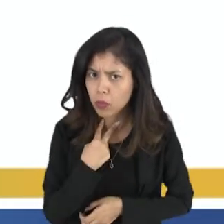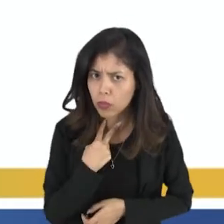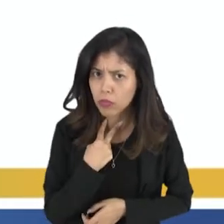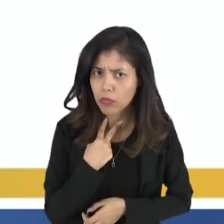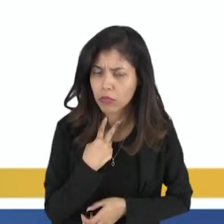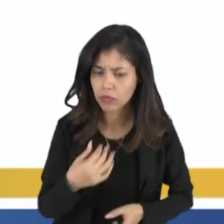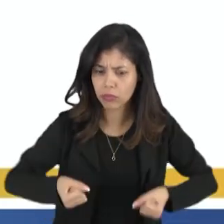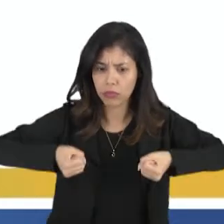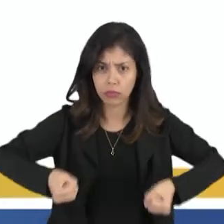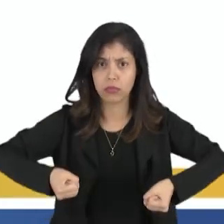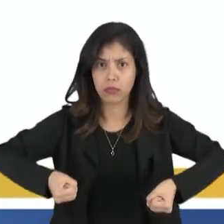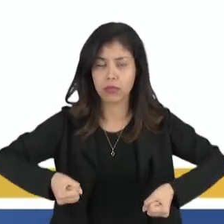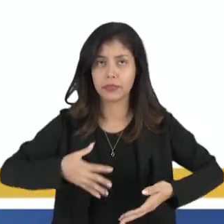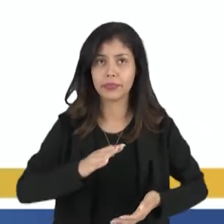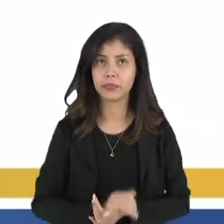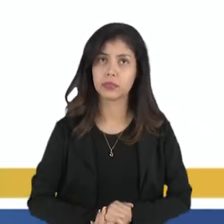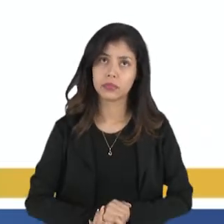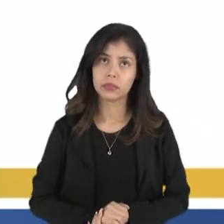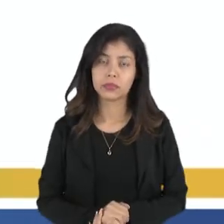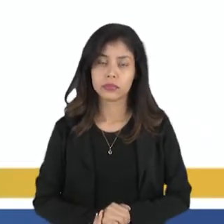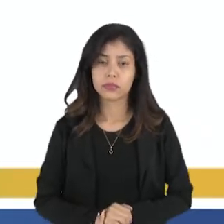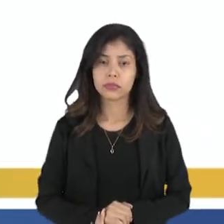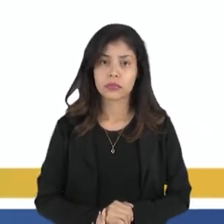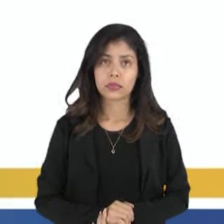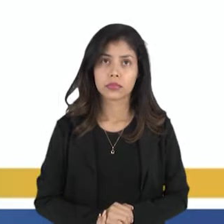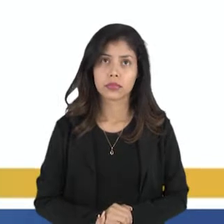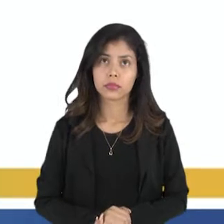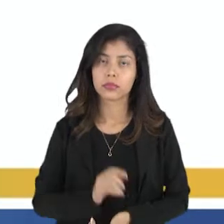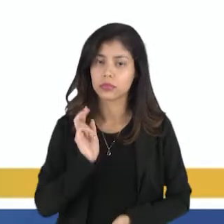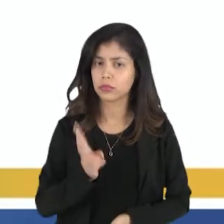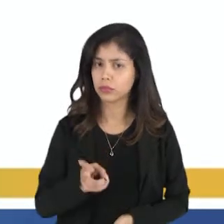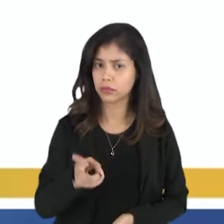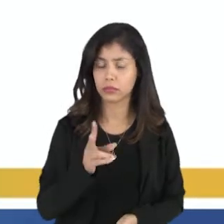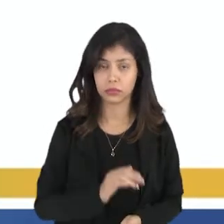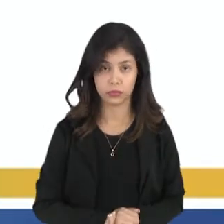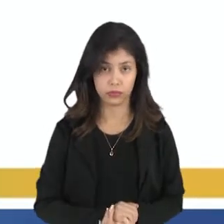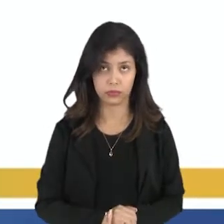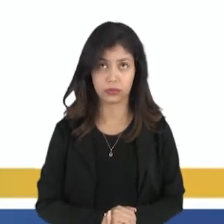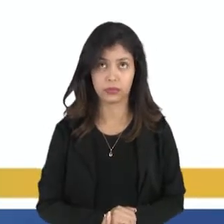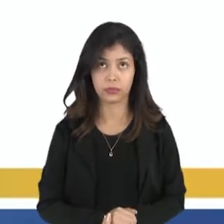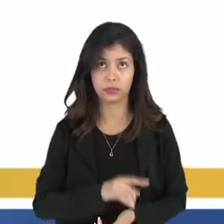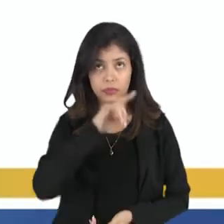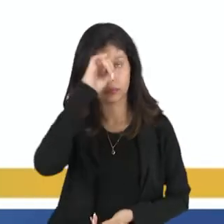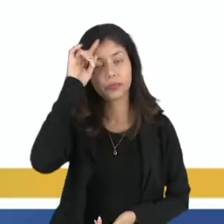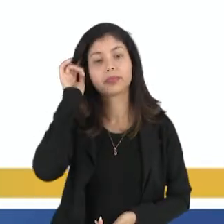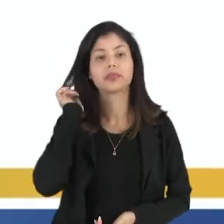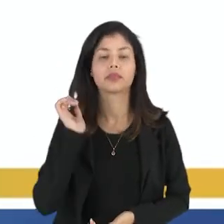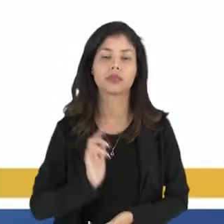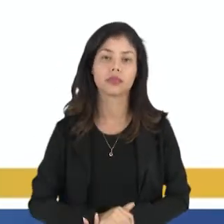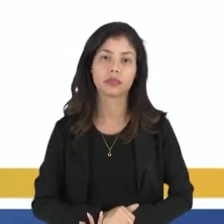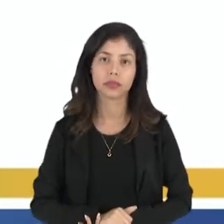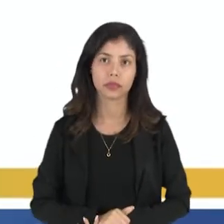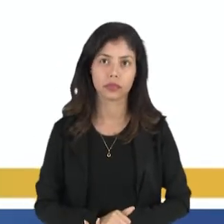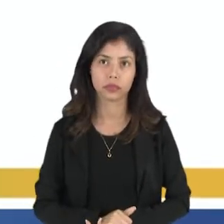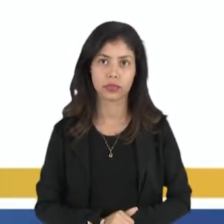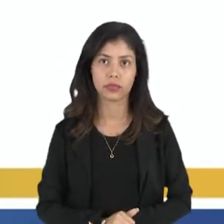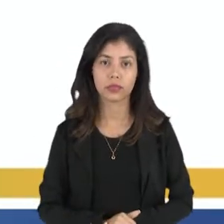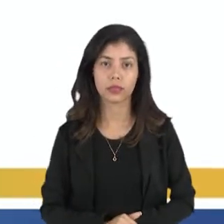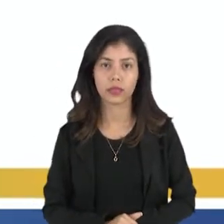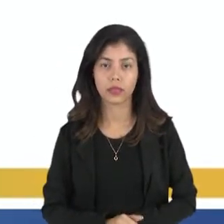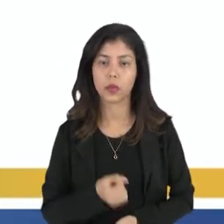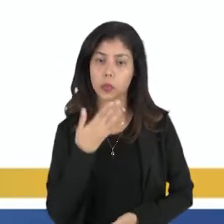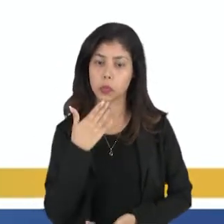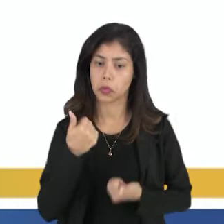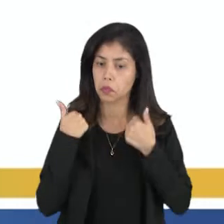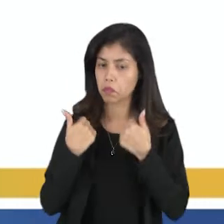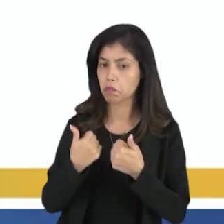com as mãos cheias, que eu estou ocupada? E no segundo quadrinho ele insiste: "That's okay, I'll wait till you put it down."